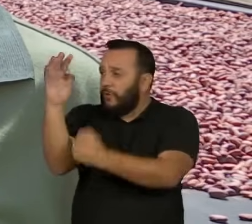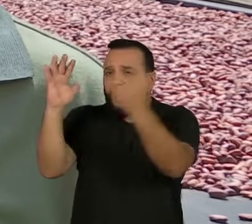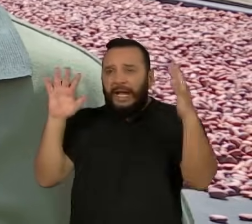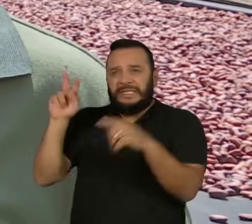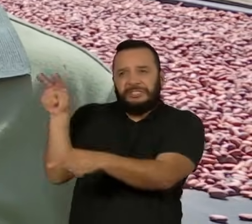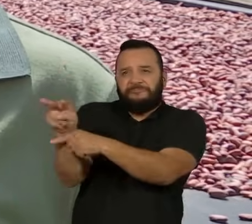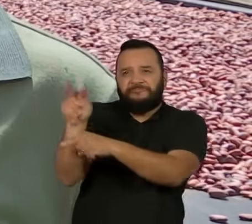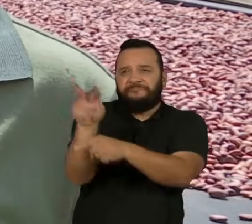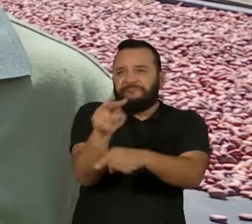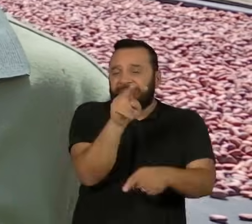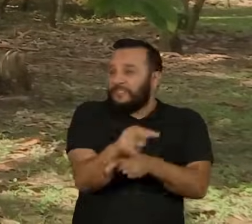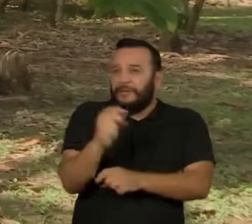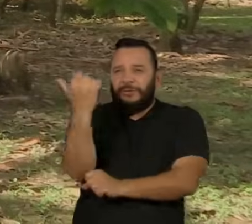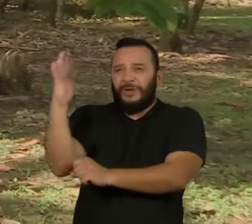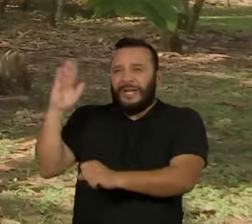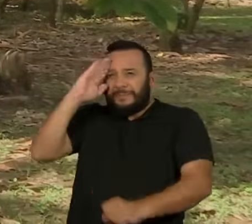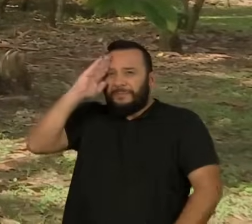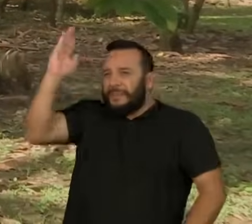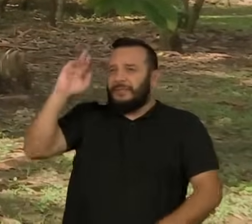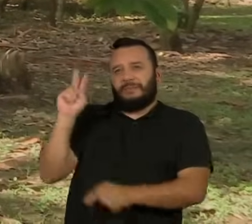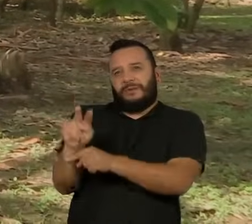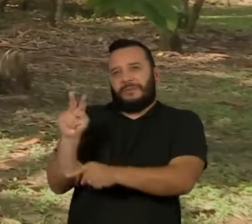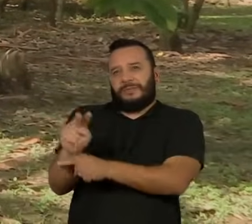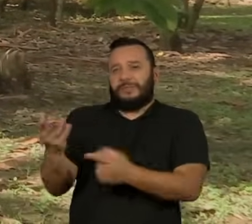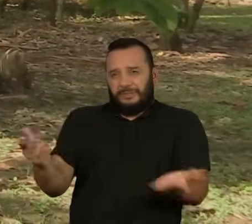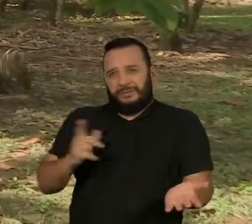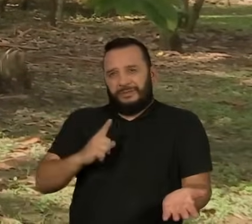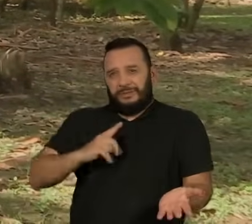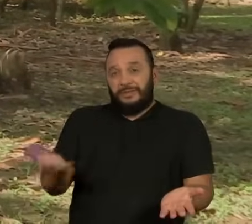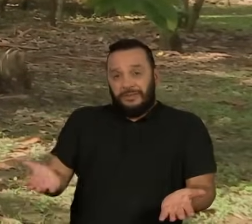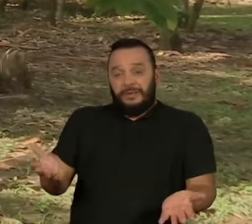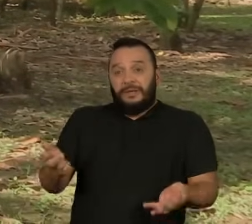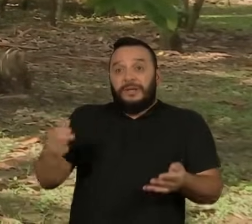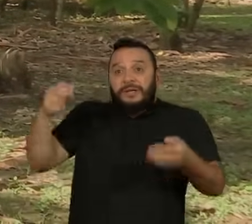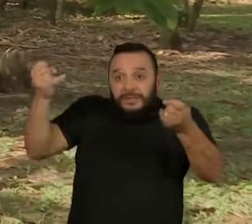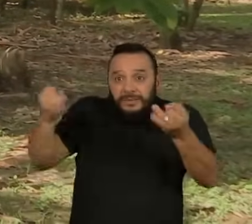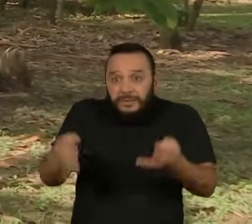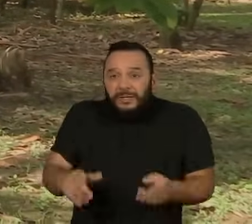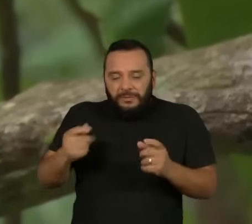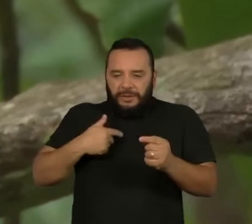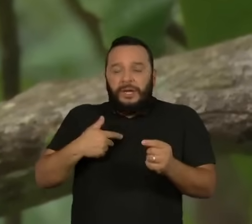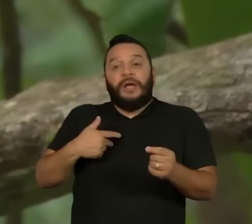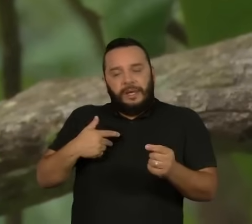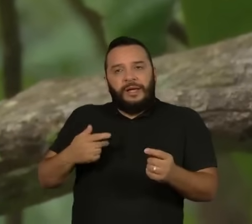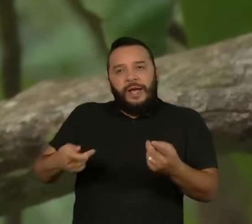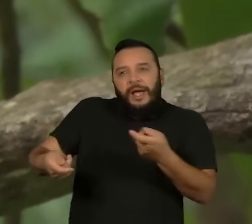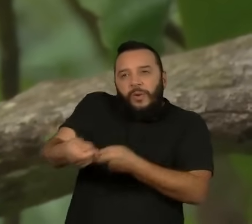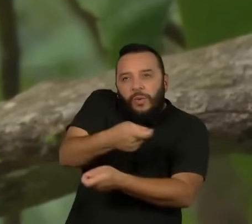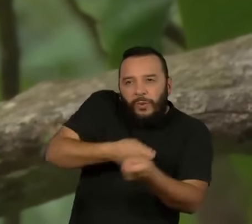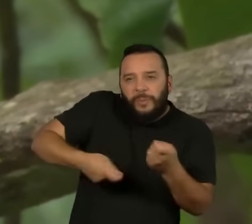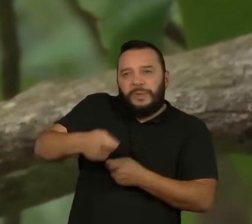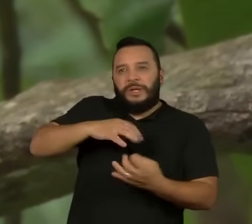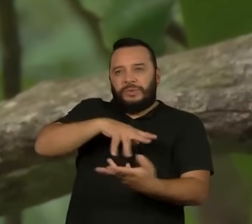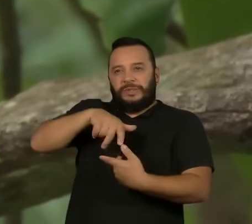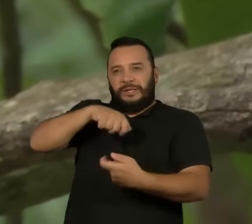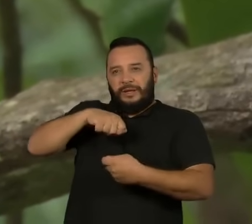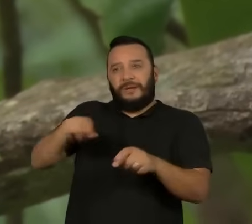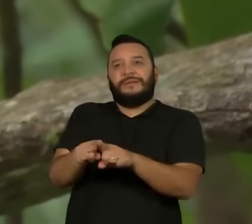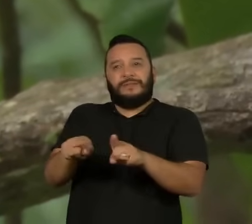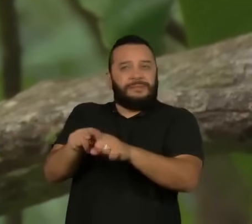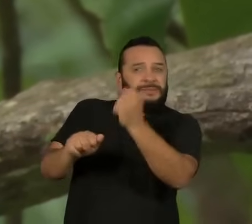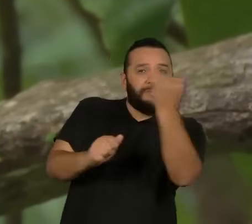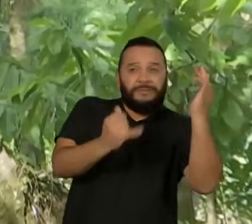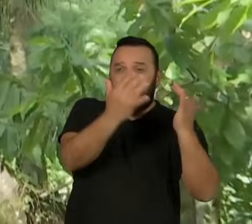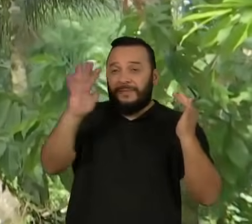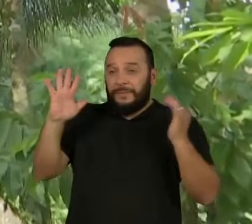é vida, a floresta é tudo. Já que se fala tanto da bioeconomia, da floresta, eu acho que o